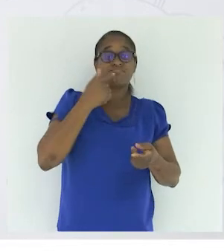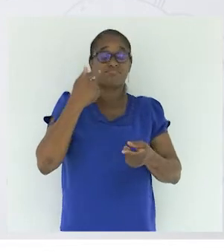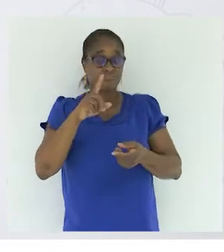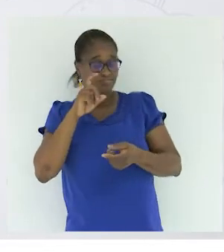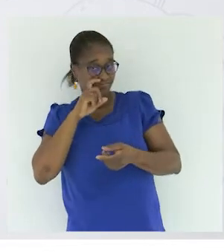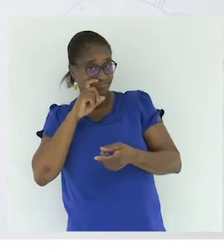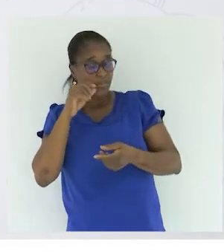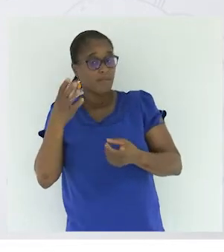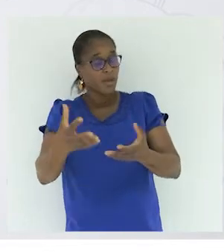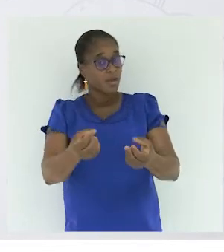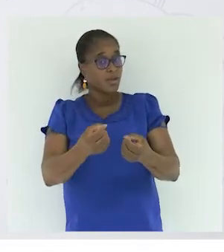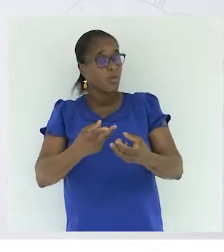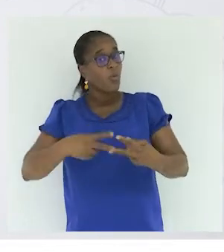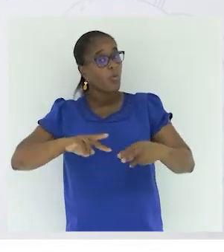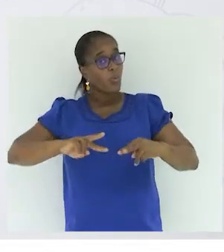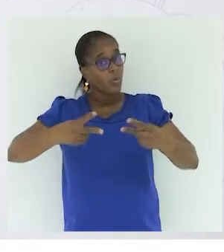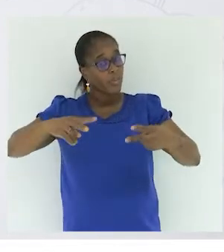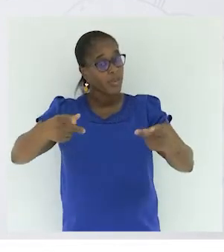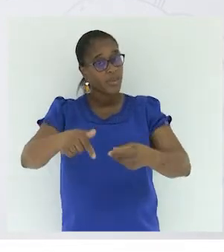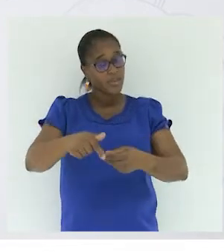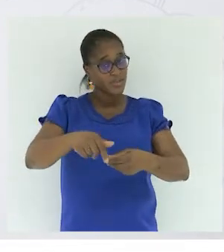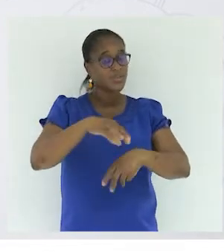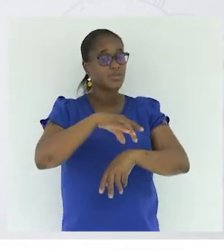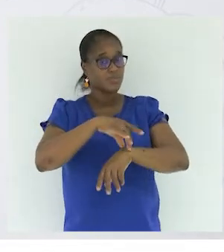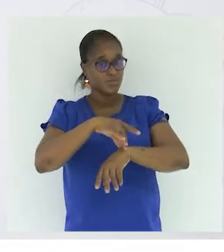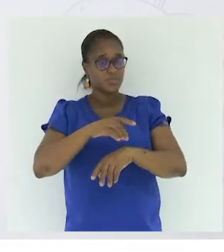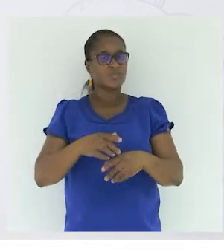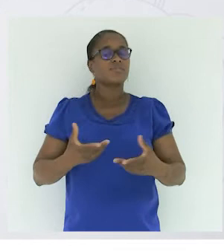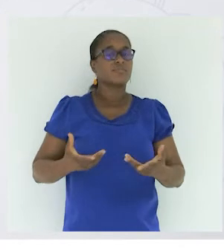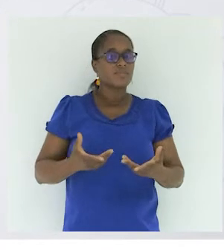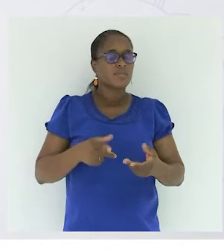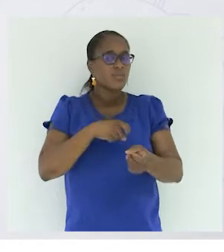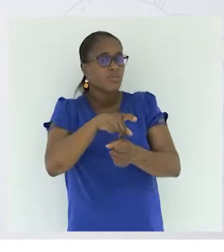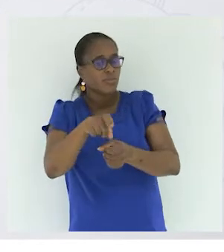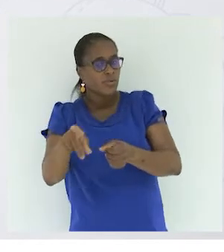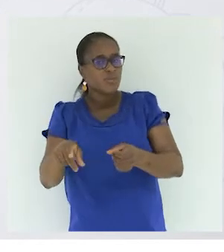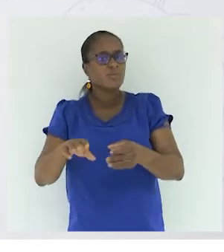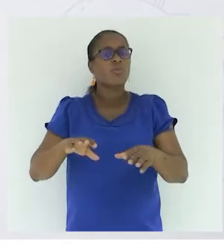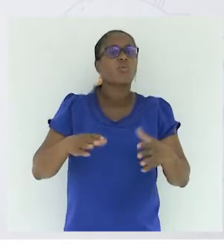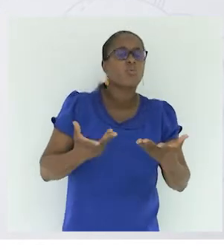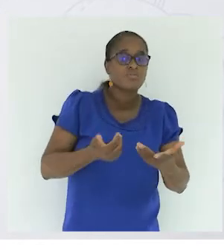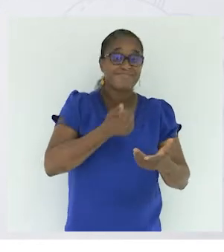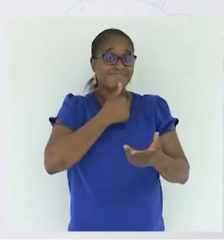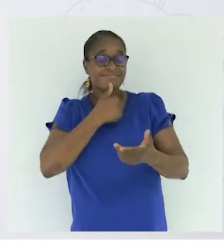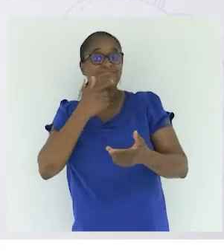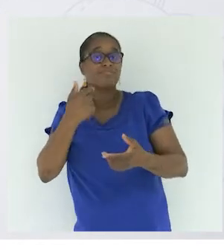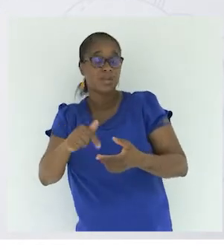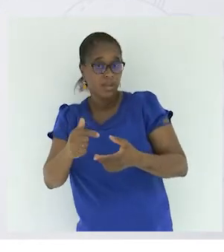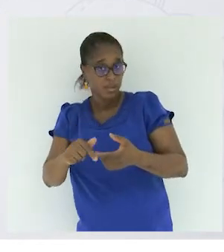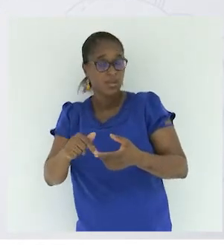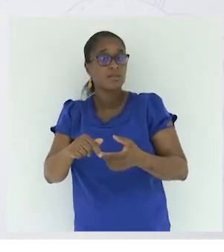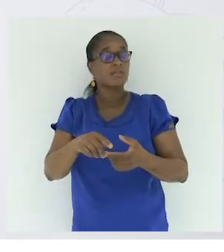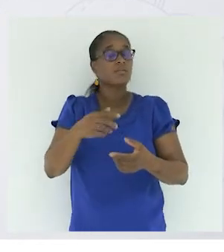não contrair esse vírus? Ou seja, que medidas que nós podemos tomar